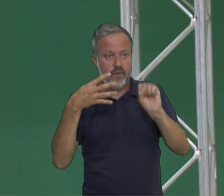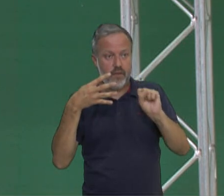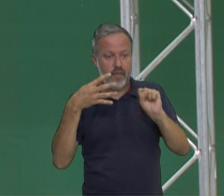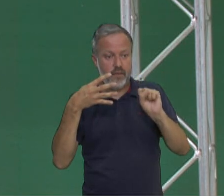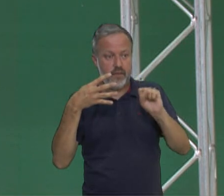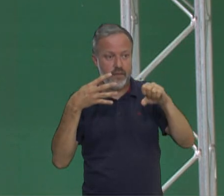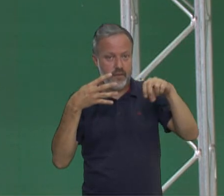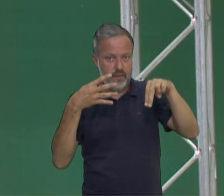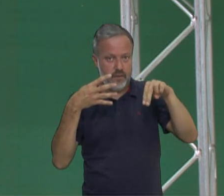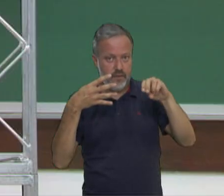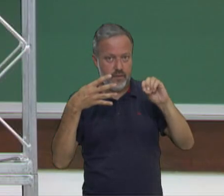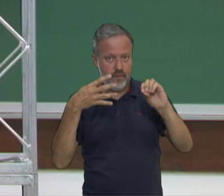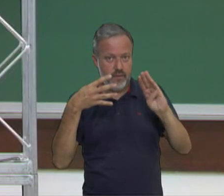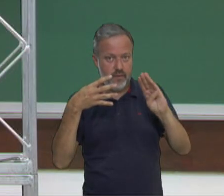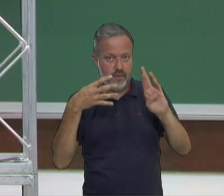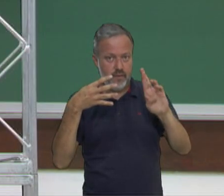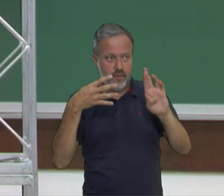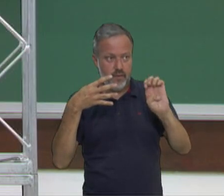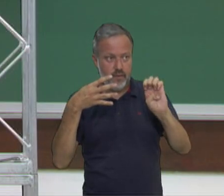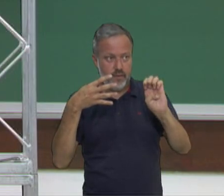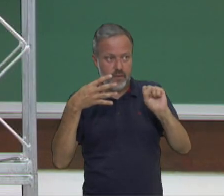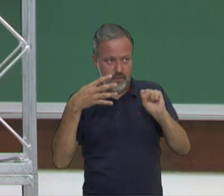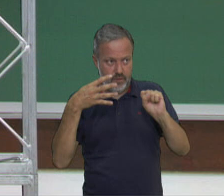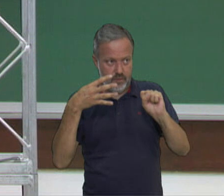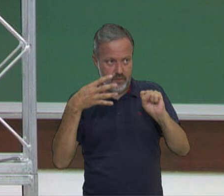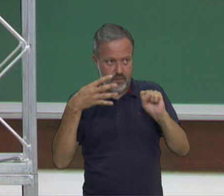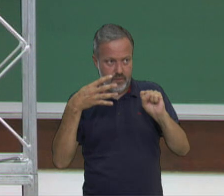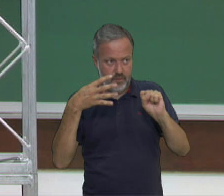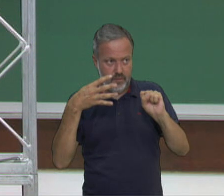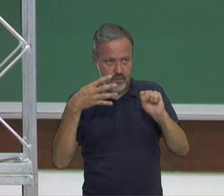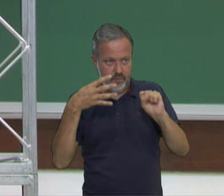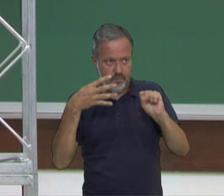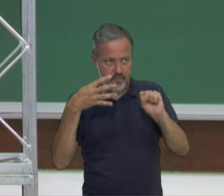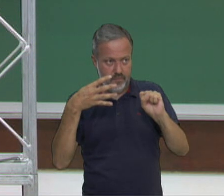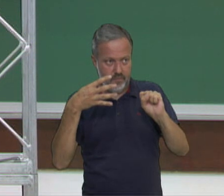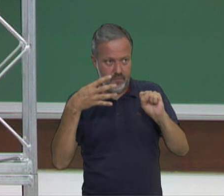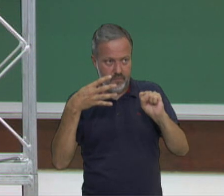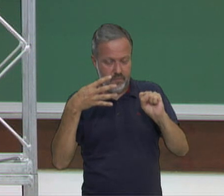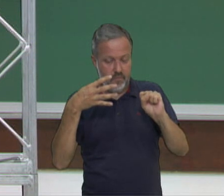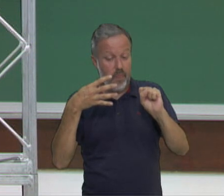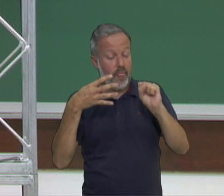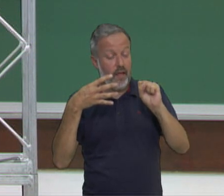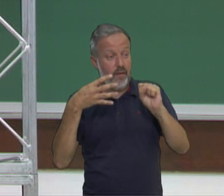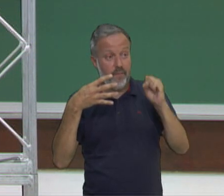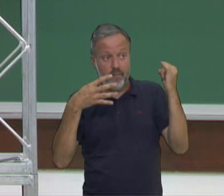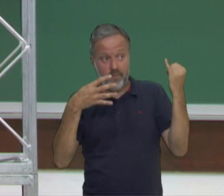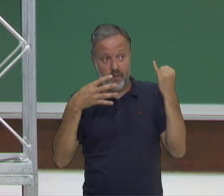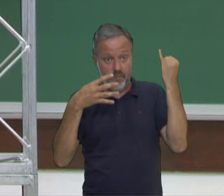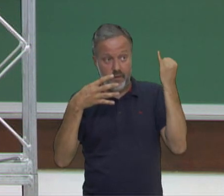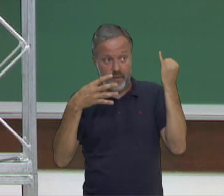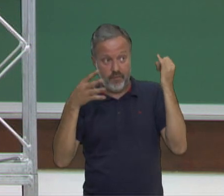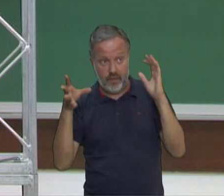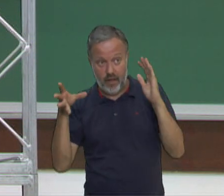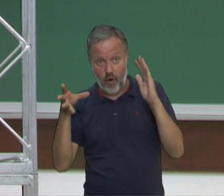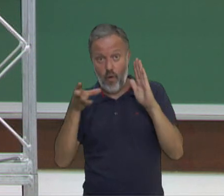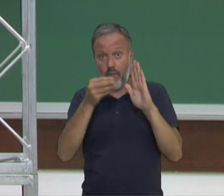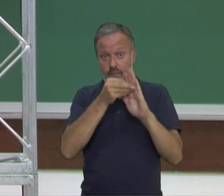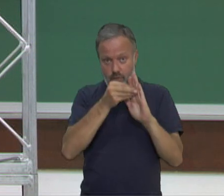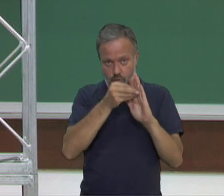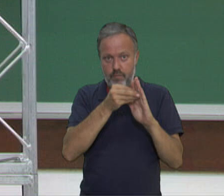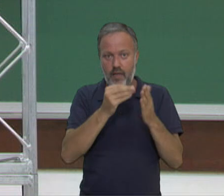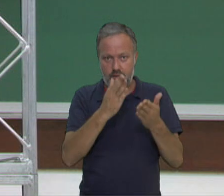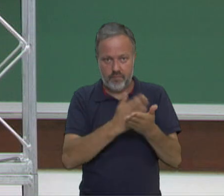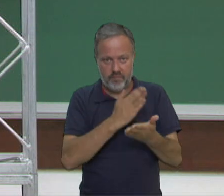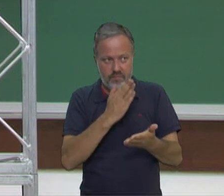interagem. Correto? Repetir várias vezes. Você percebeu a importância? Quando é importante, você tem que fazer o quê? Anotar no teu caderno,